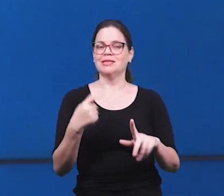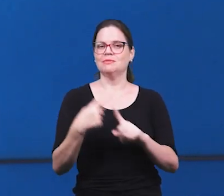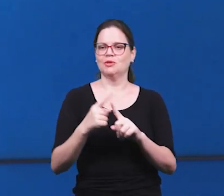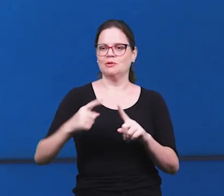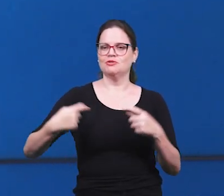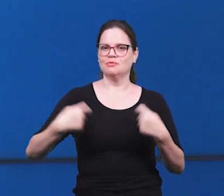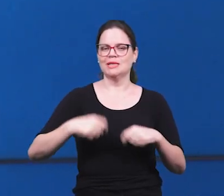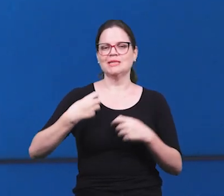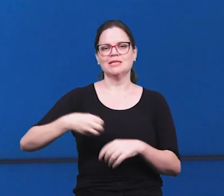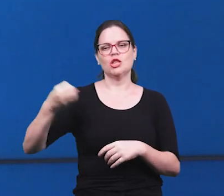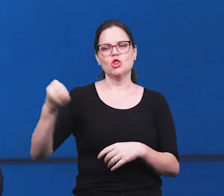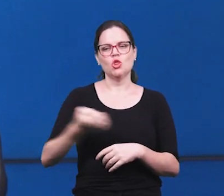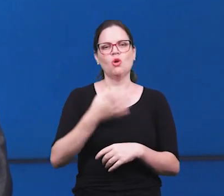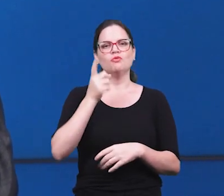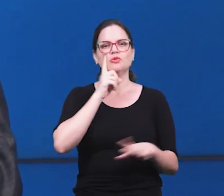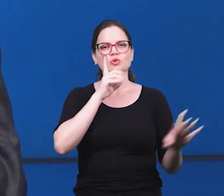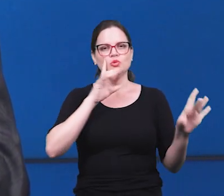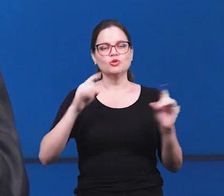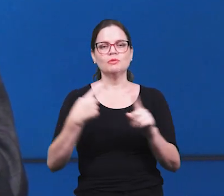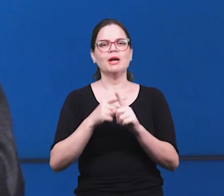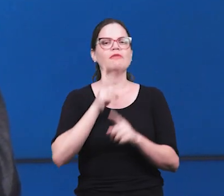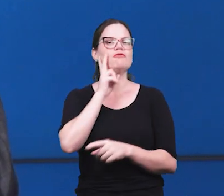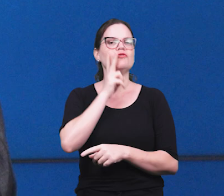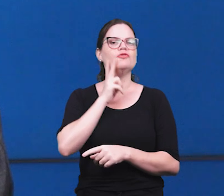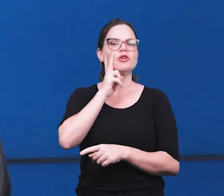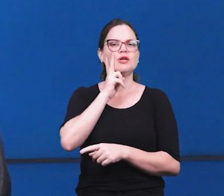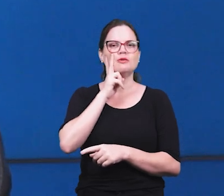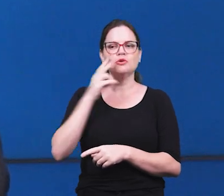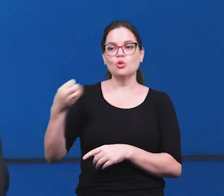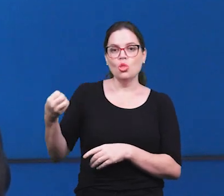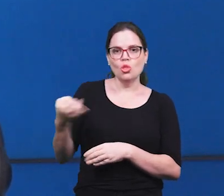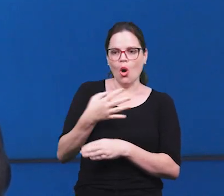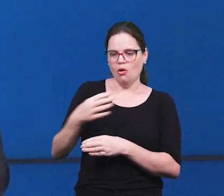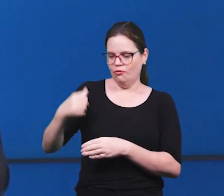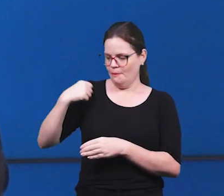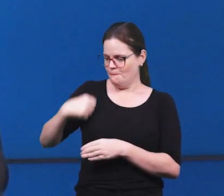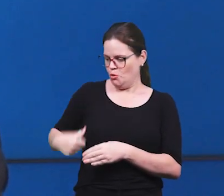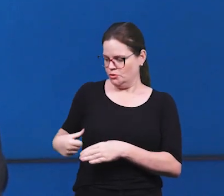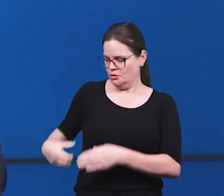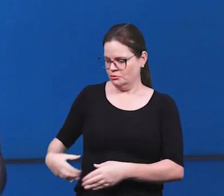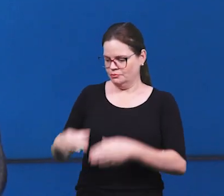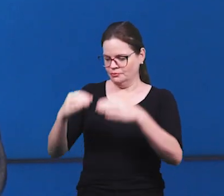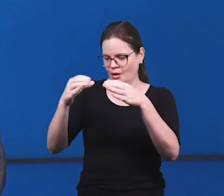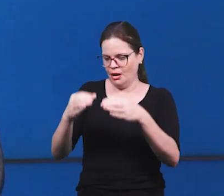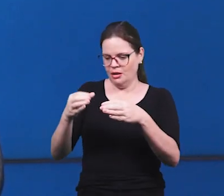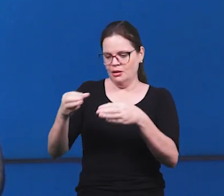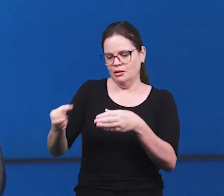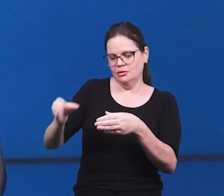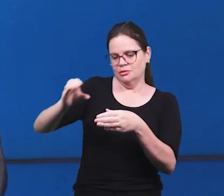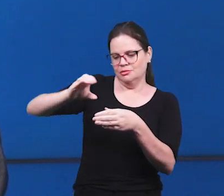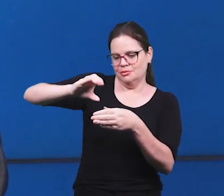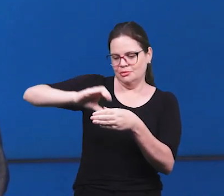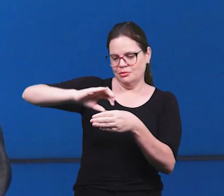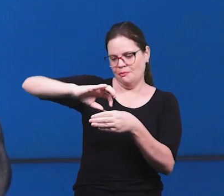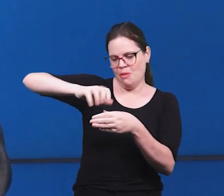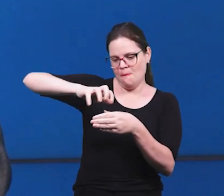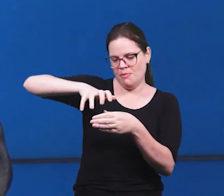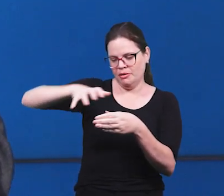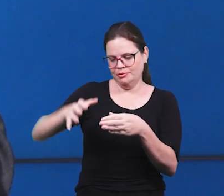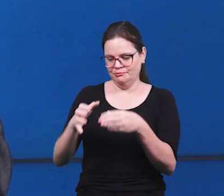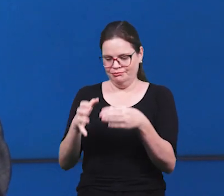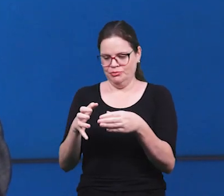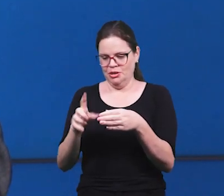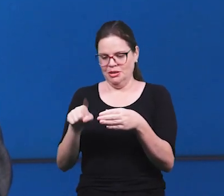em odres novos, porque o vinho velho, como você muito bem colocou, quando o vinho é colocado no odre,